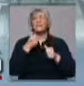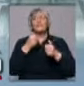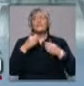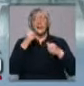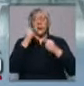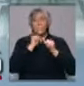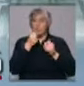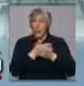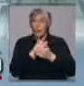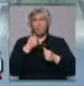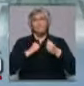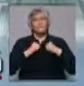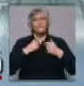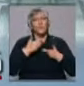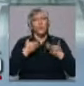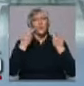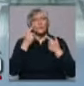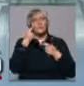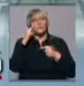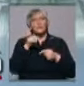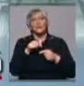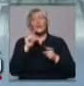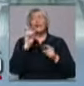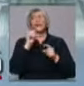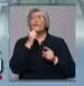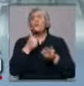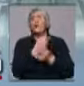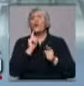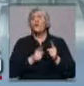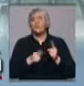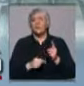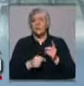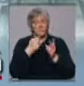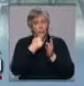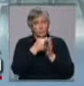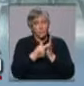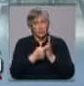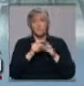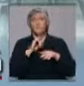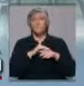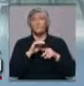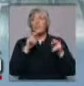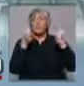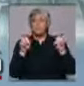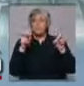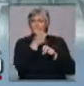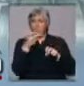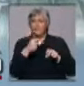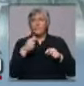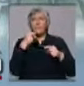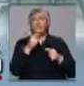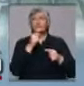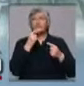se esclarecer as causas da morte. No documento pode, aliás, ler-se: atendendo ao contexto, pede-se